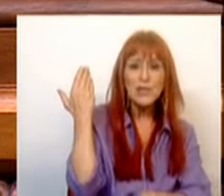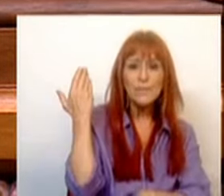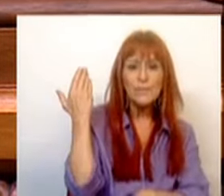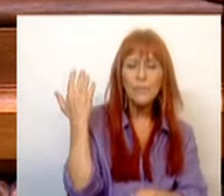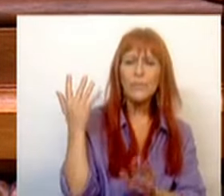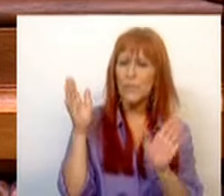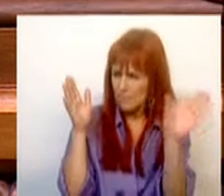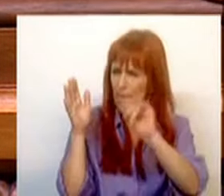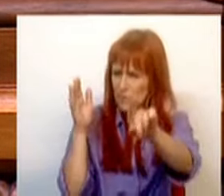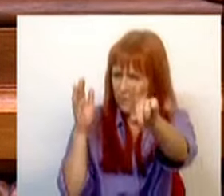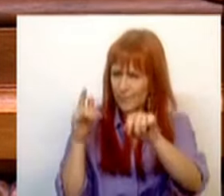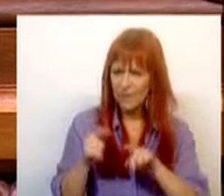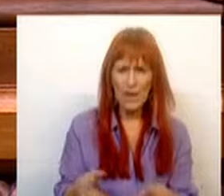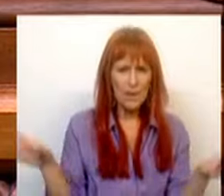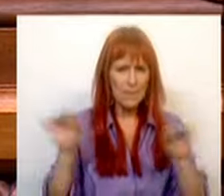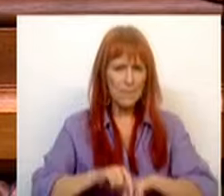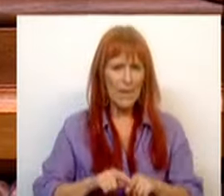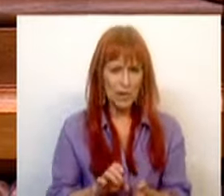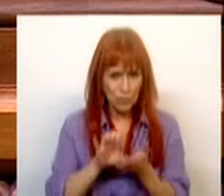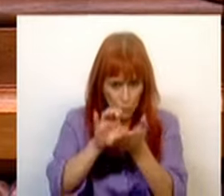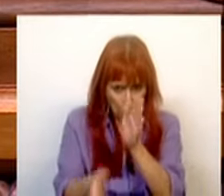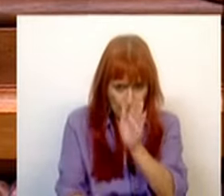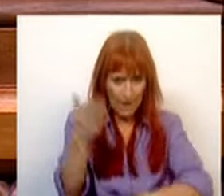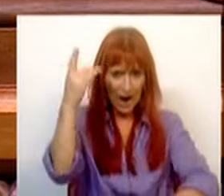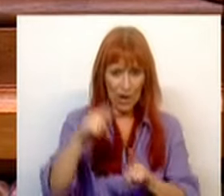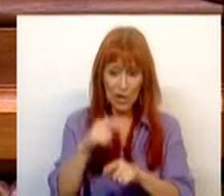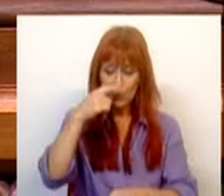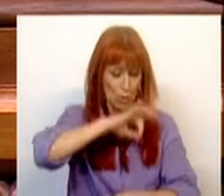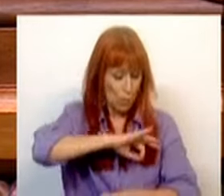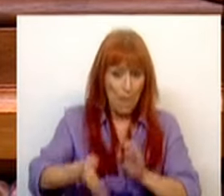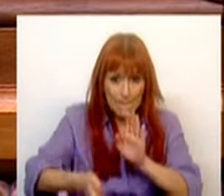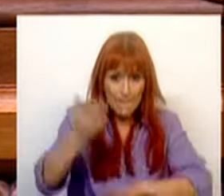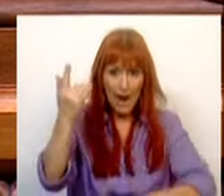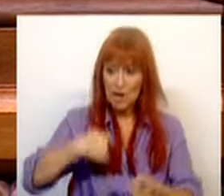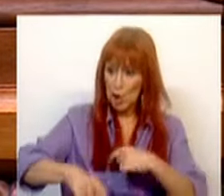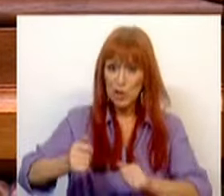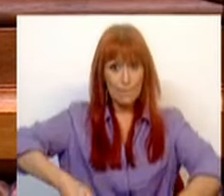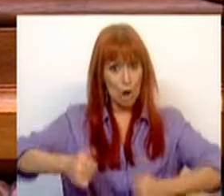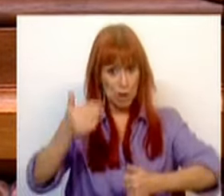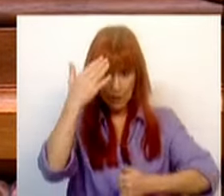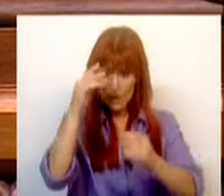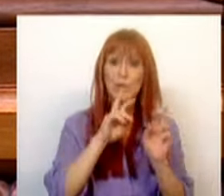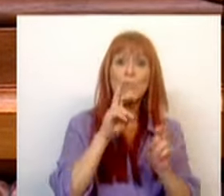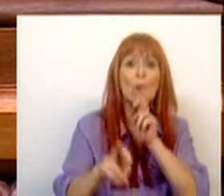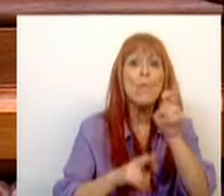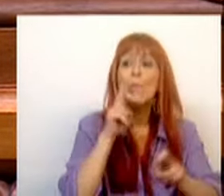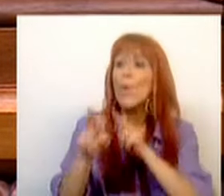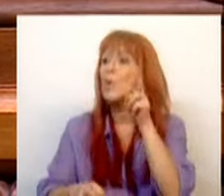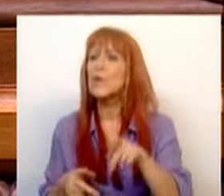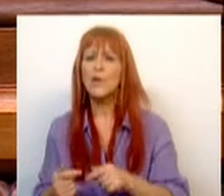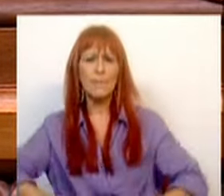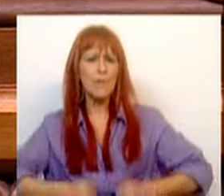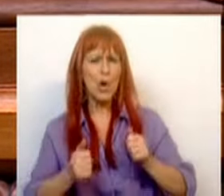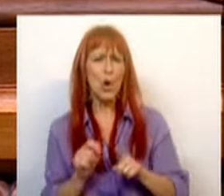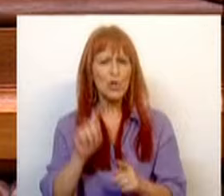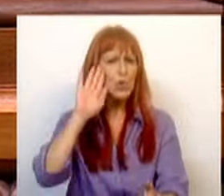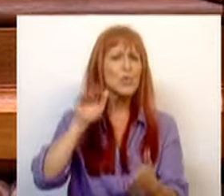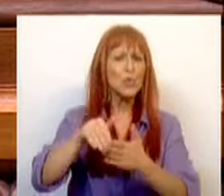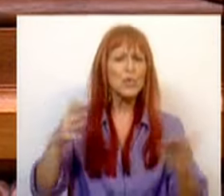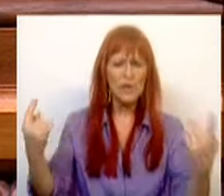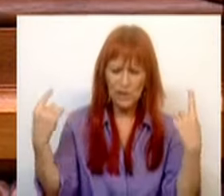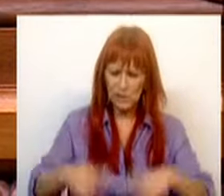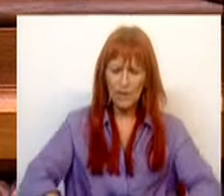Mas mais, com mais financiamento e mais profissionais, nós melhorámos a capacidade de resposta e melhorámos os resultados.